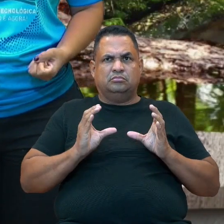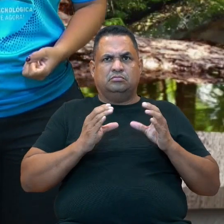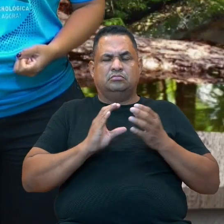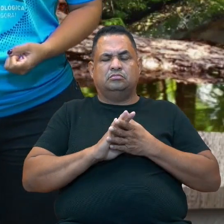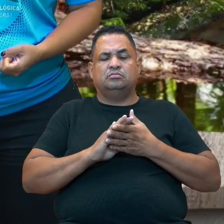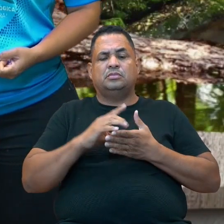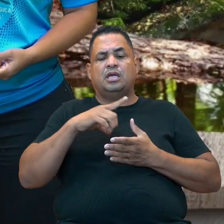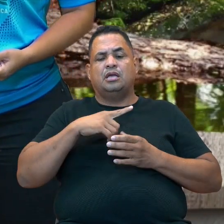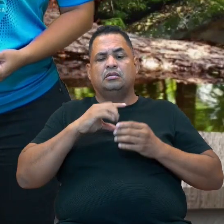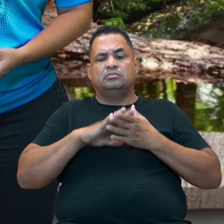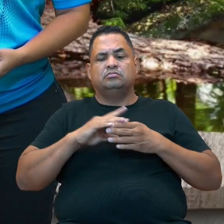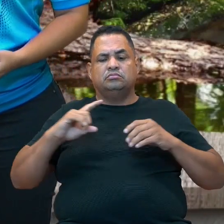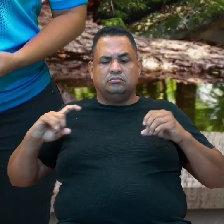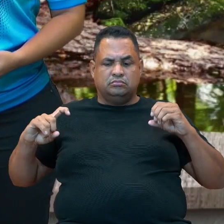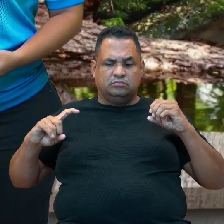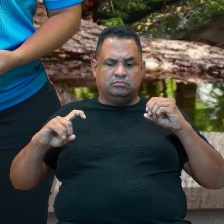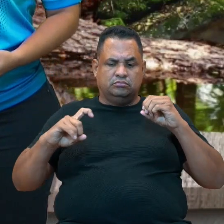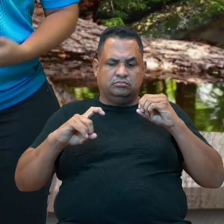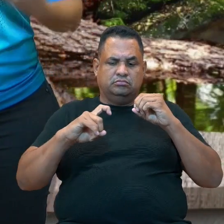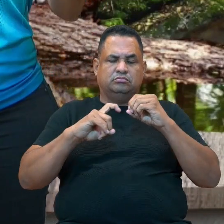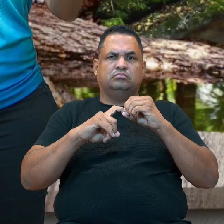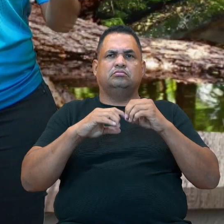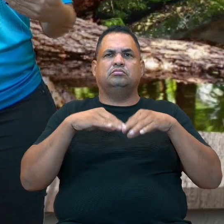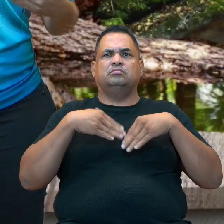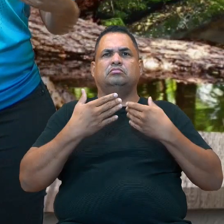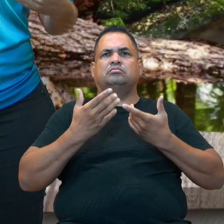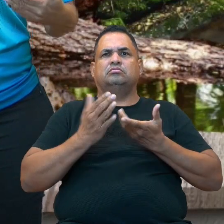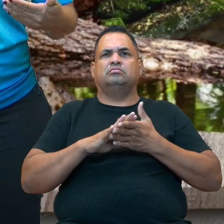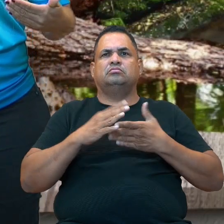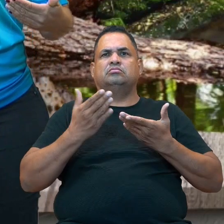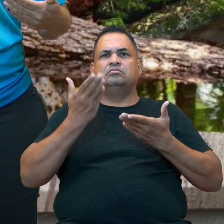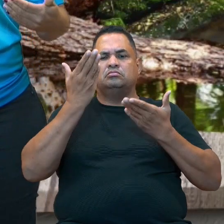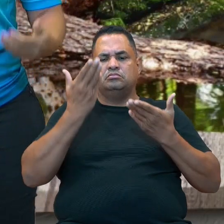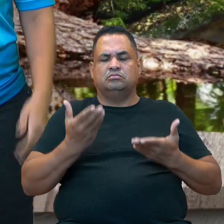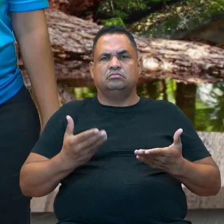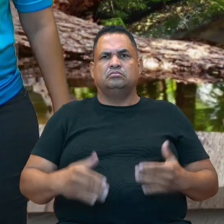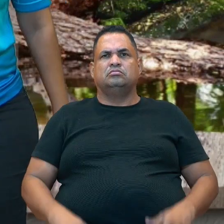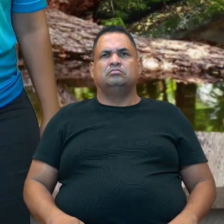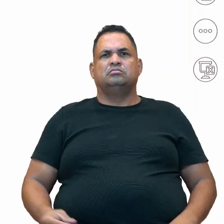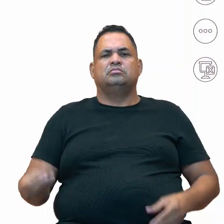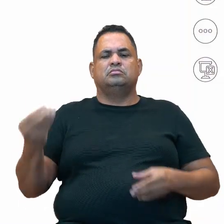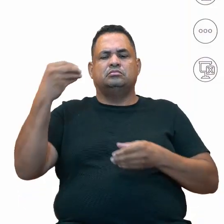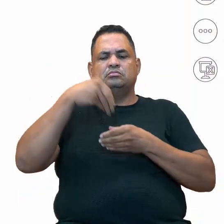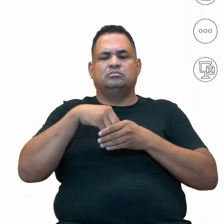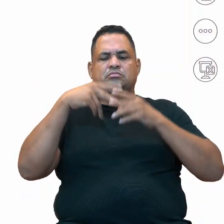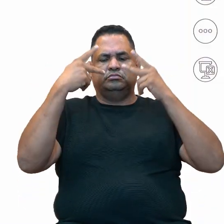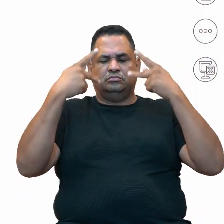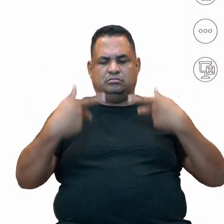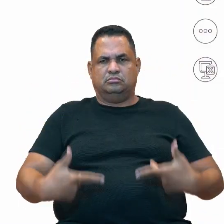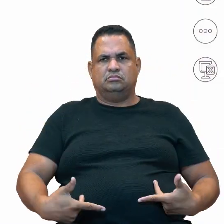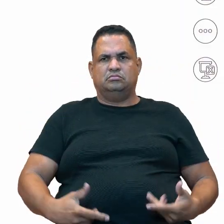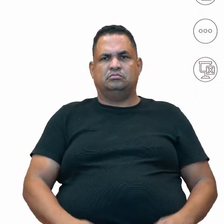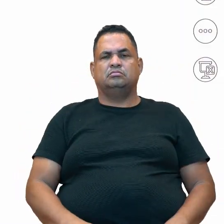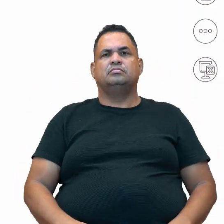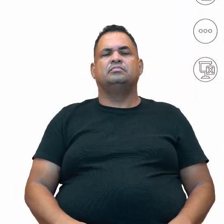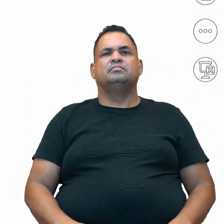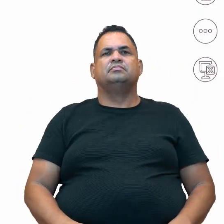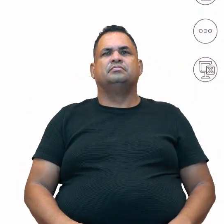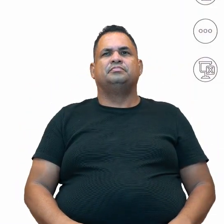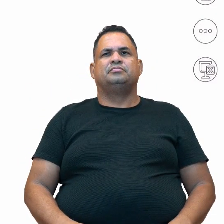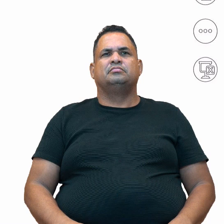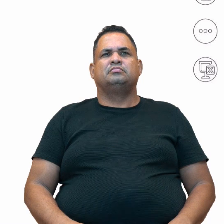gametas, que é a reprodução sexuada, onde nós estamos nos incluindo. Vamos lá? Olha só.